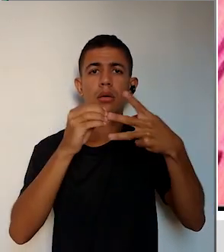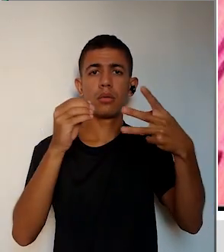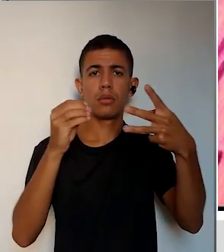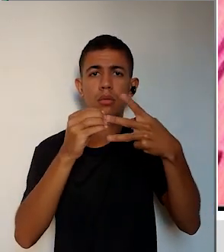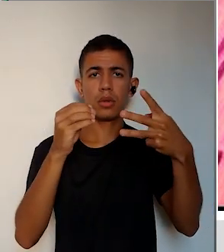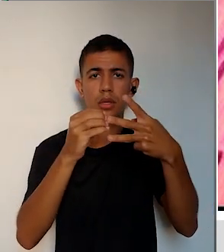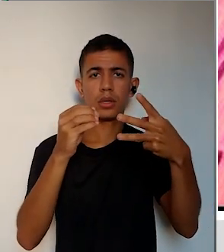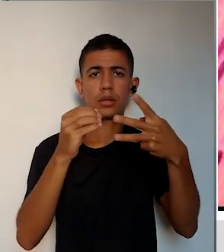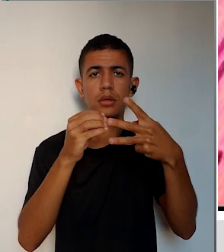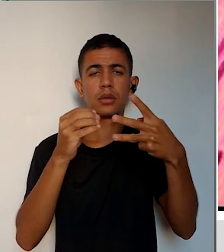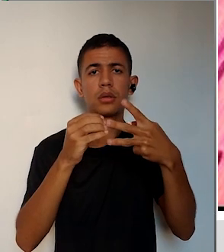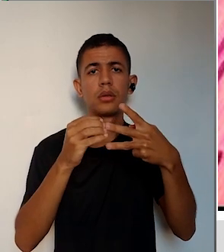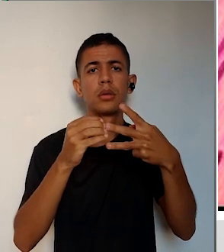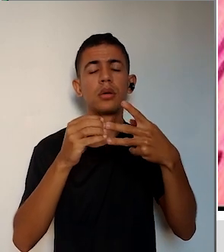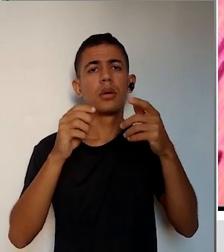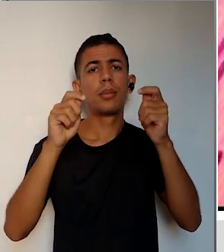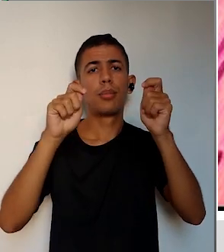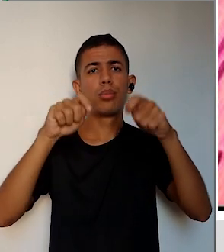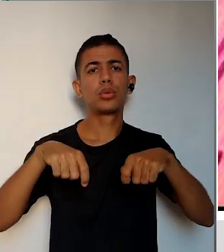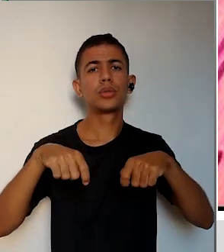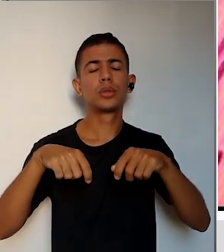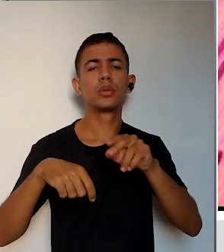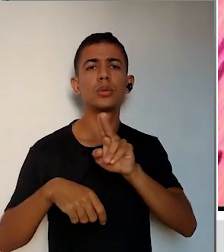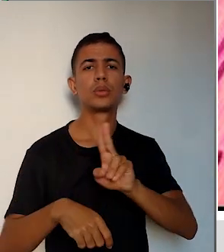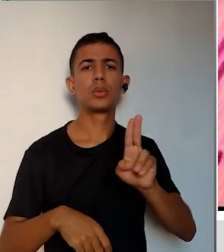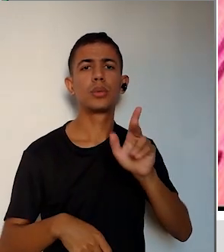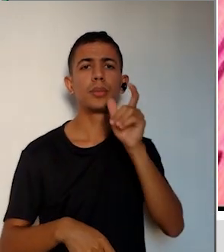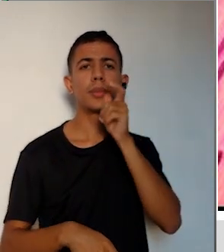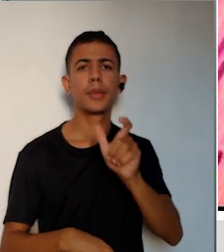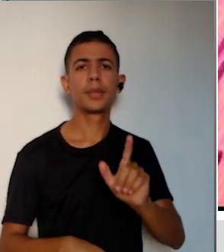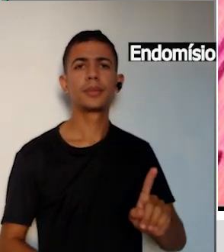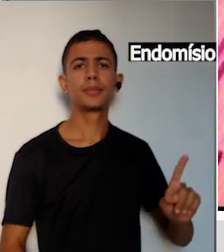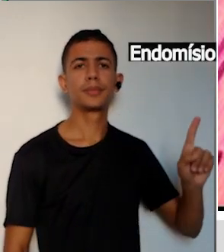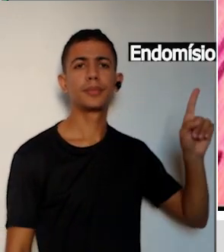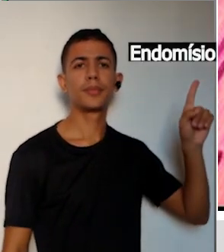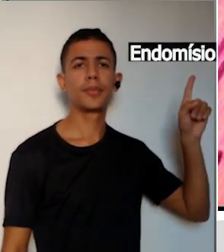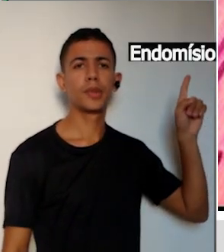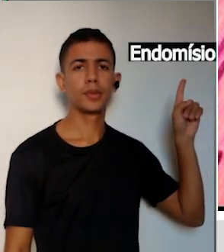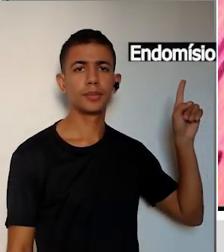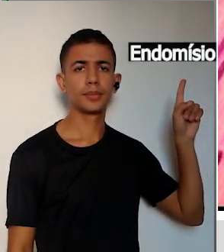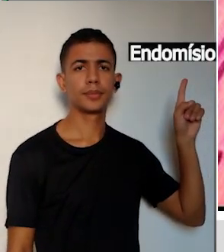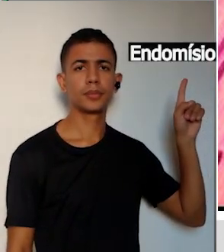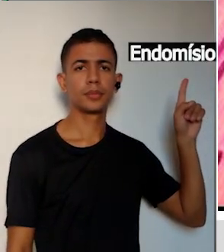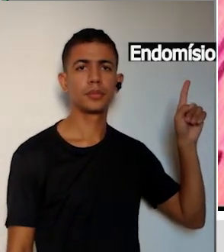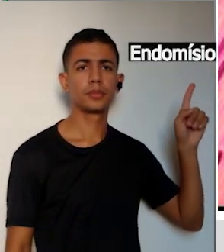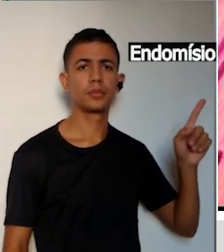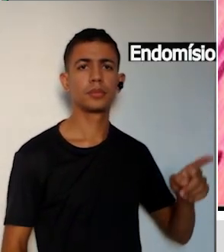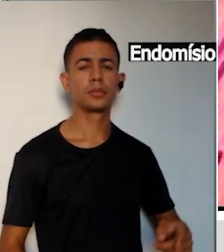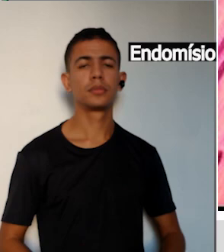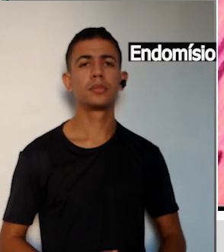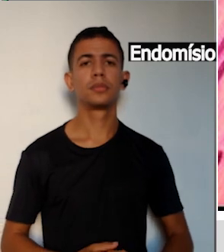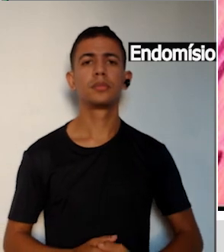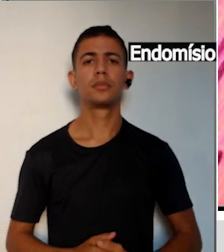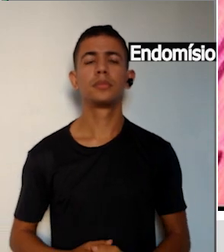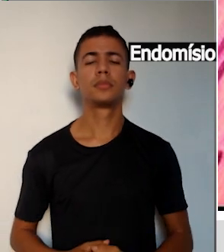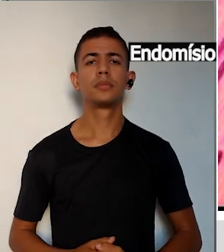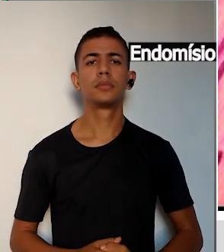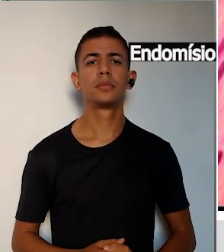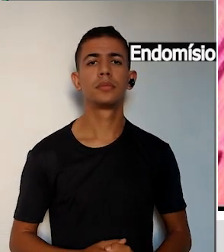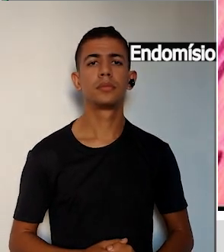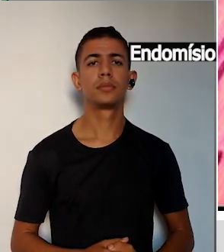Cada célula muscular lisa é revestida por uma lâmina externa denominada